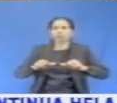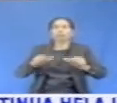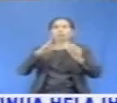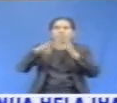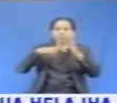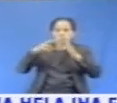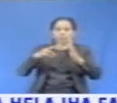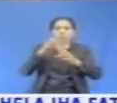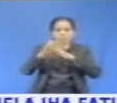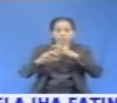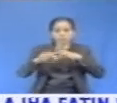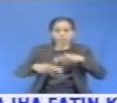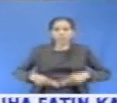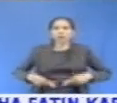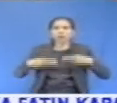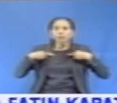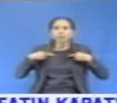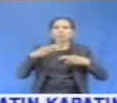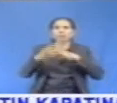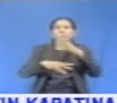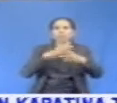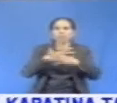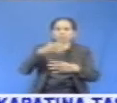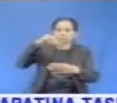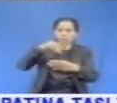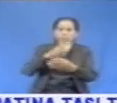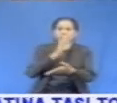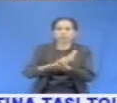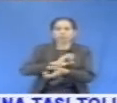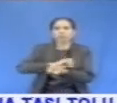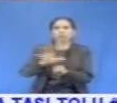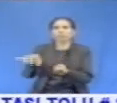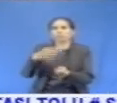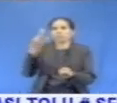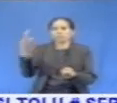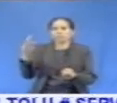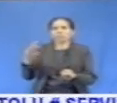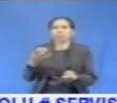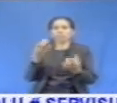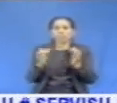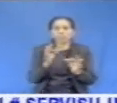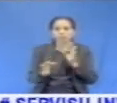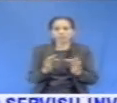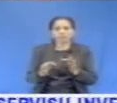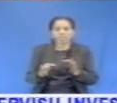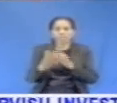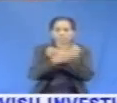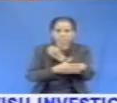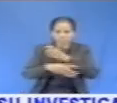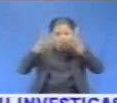regra saúde mundial. Nune contribui ba luta combate COVID-19 resistência, mas que nação decide ona